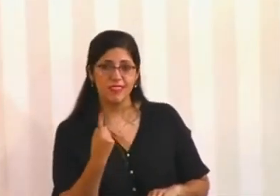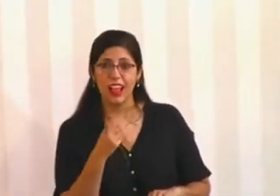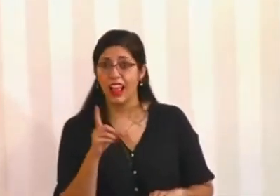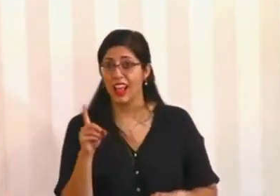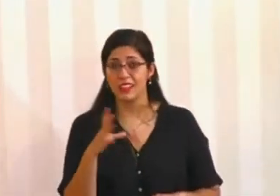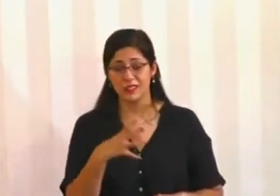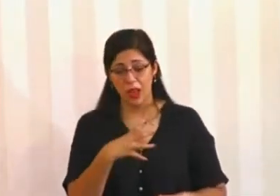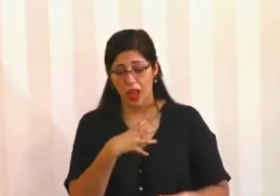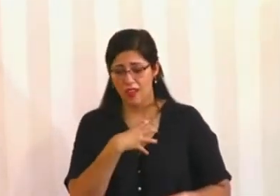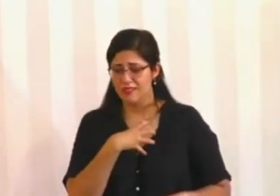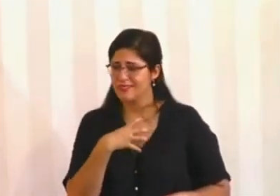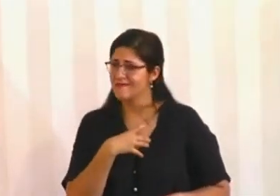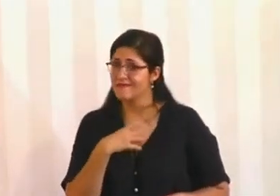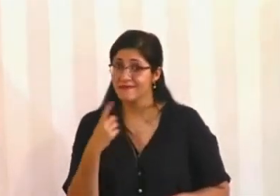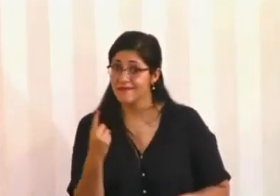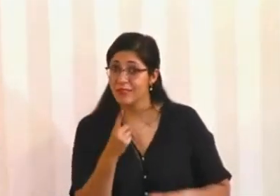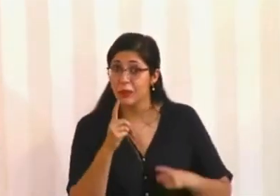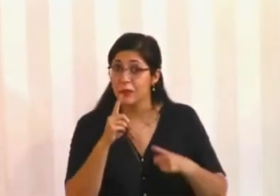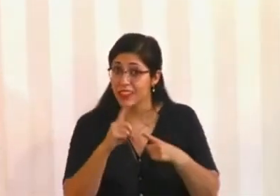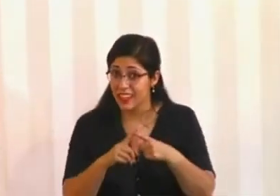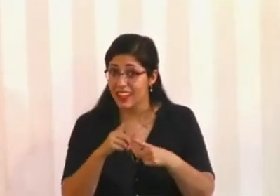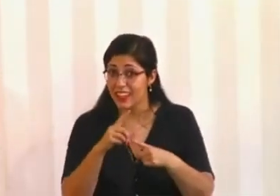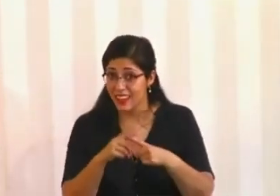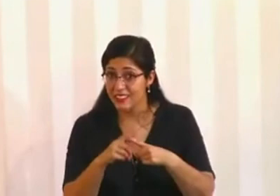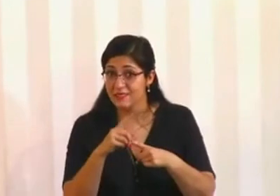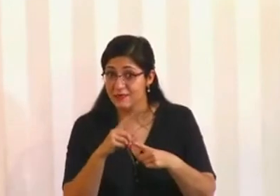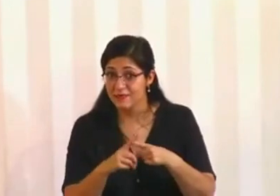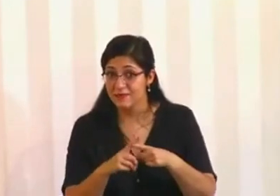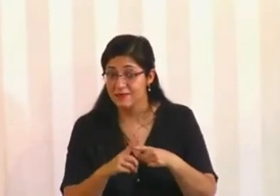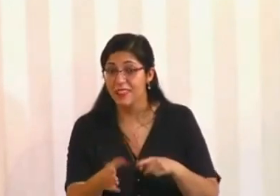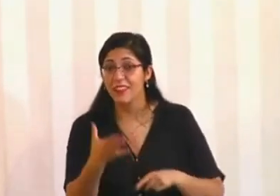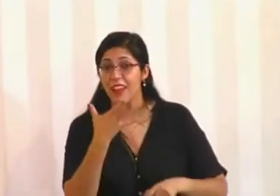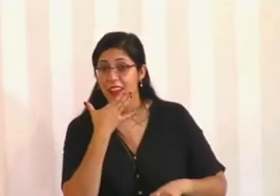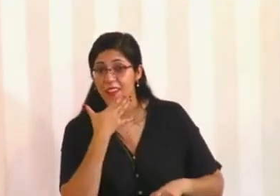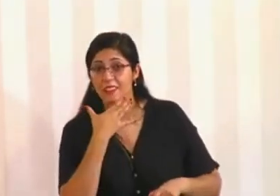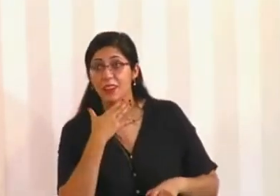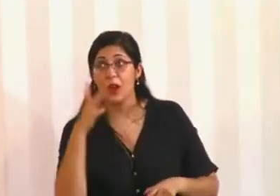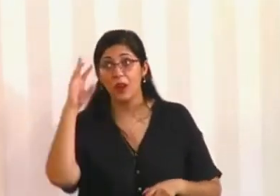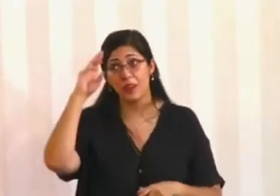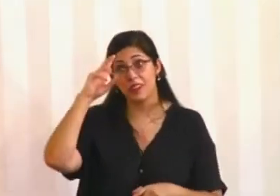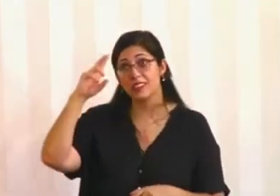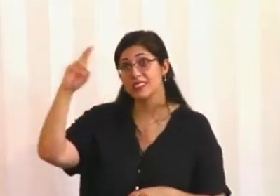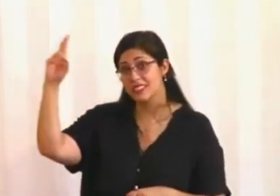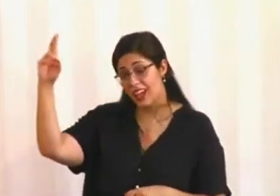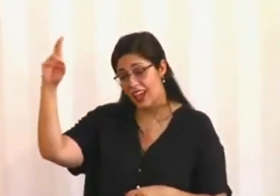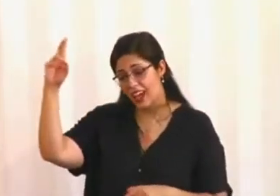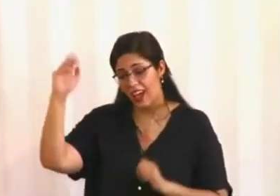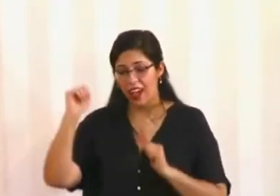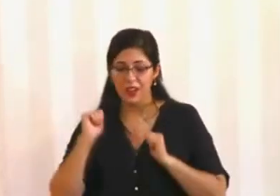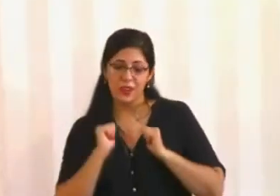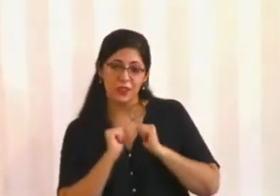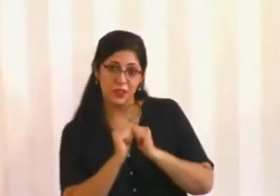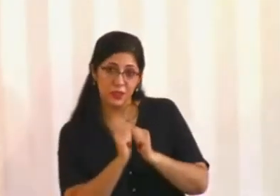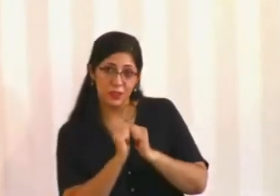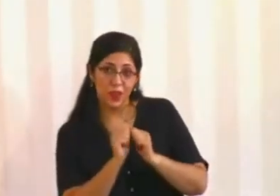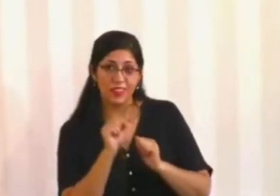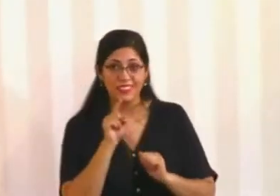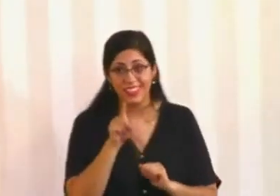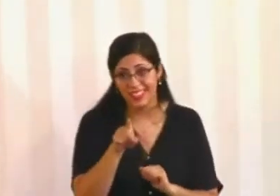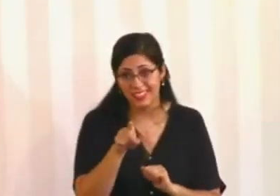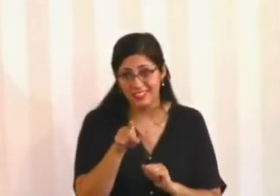não estará sozinho, porque o Senhor está